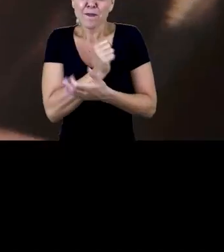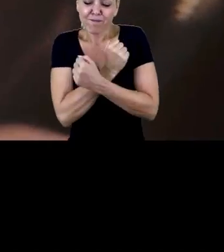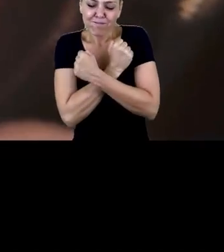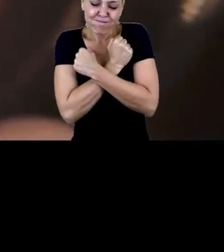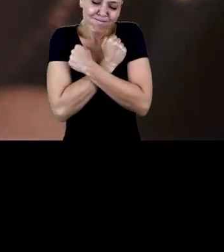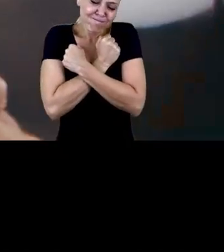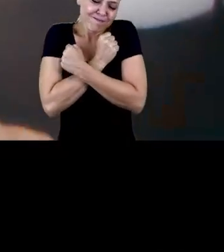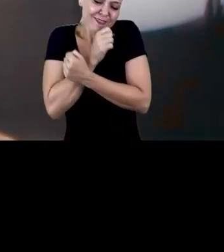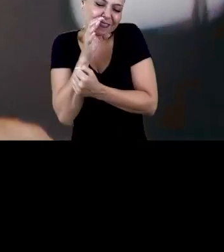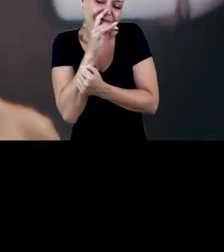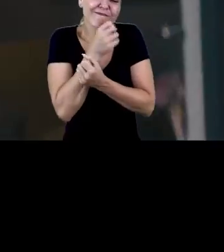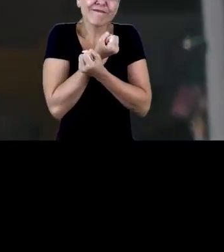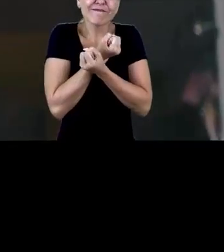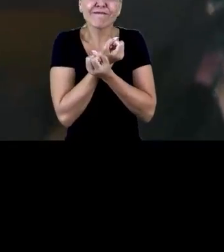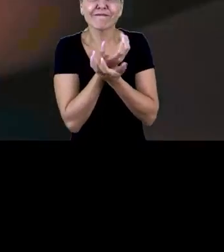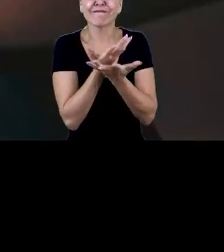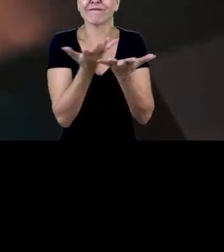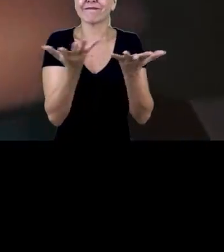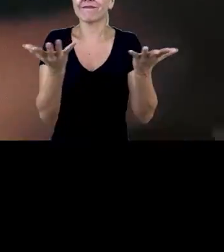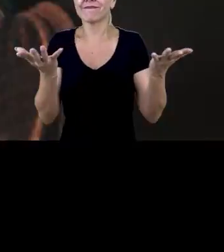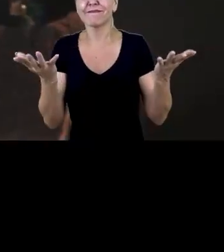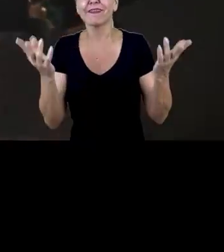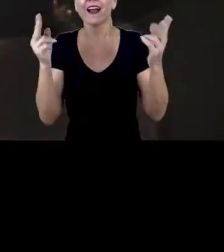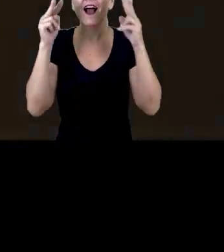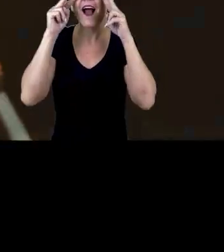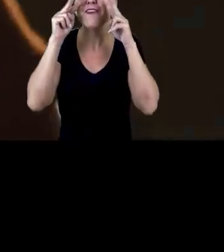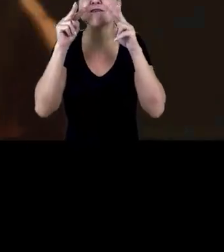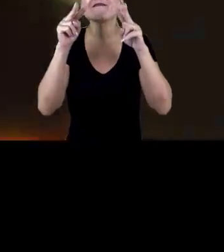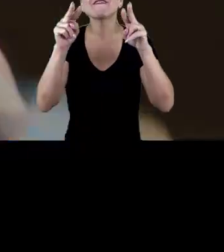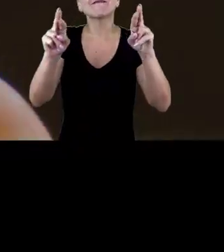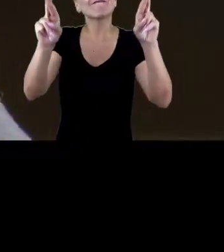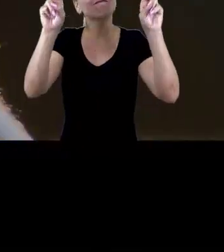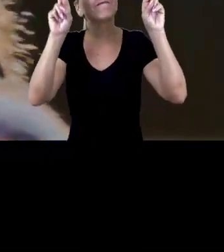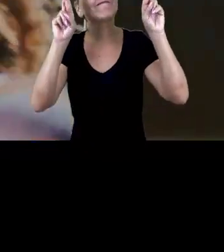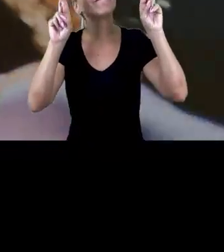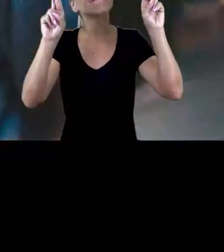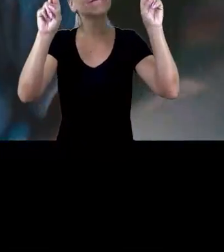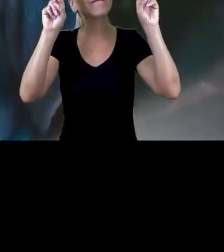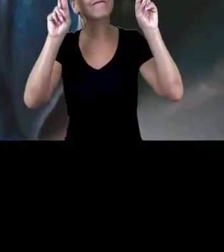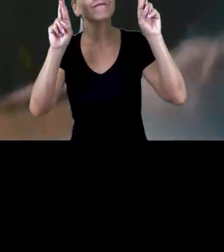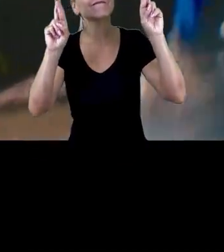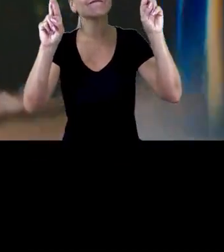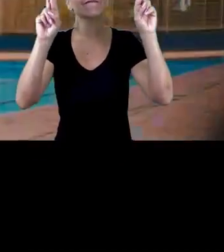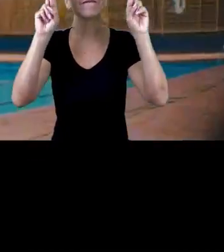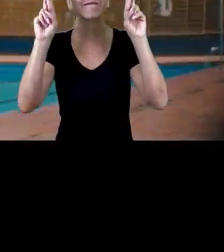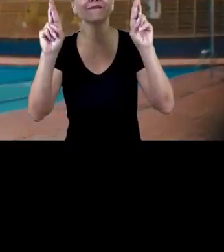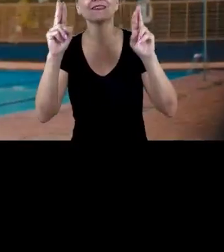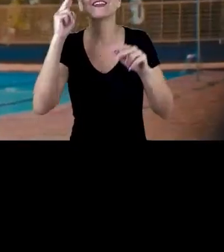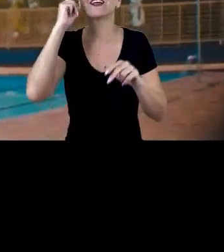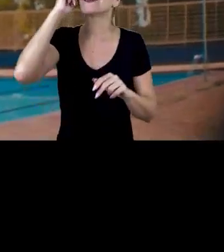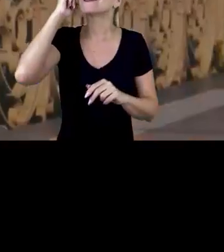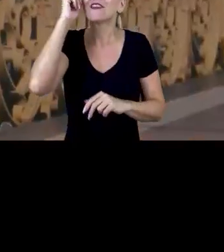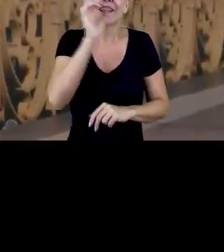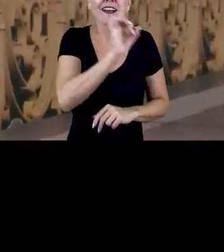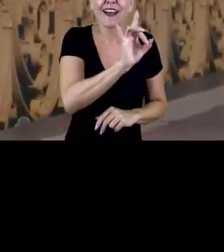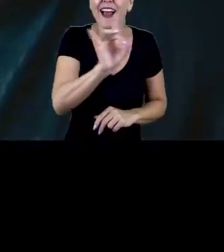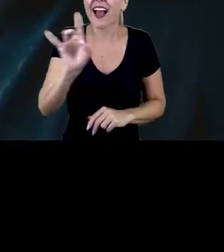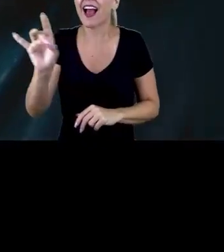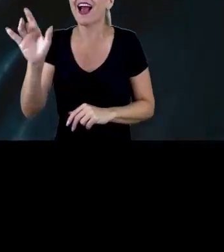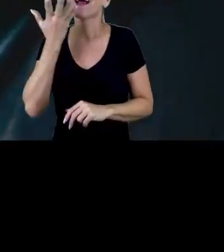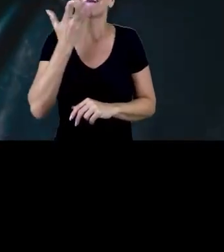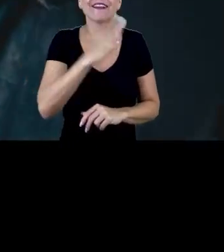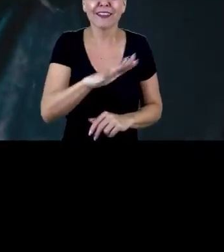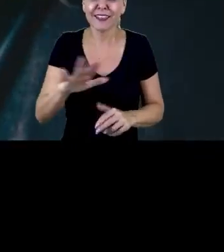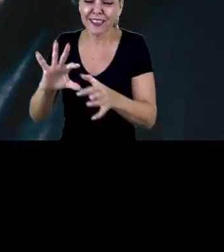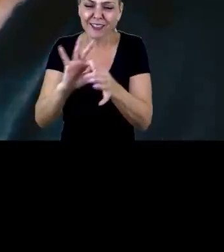filhos o calor de um abraço amigo. Quero ver toda a esperança,